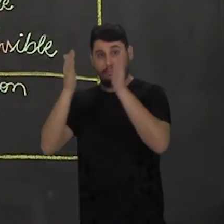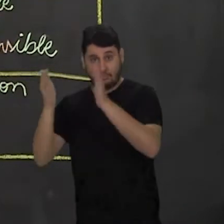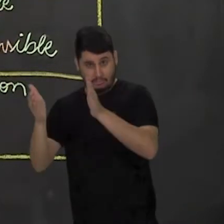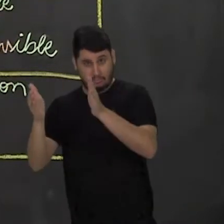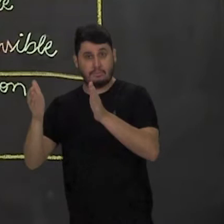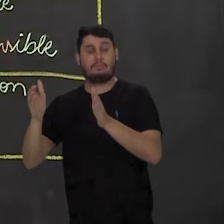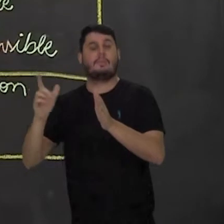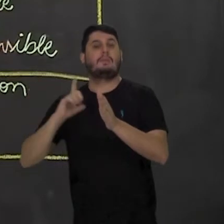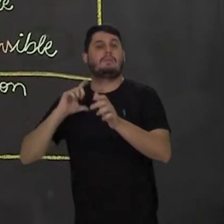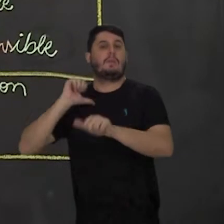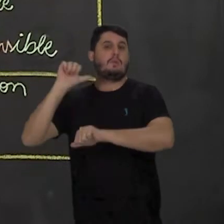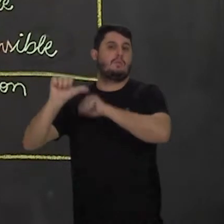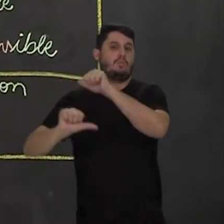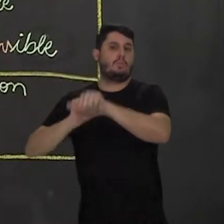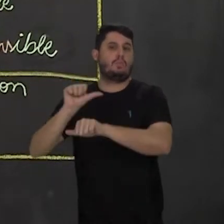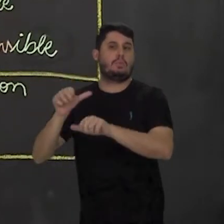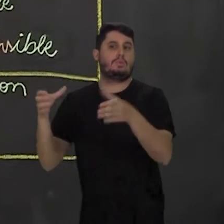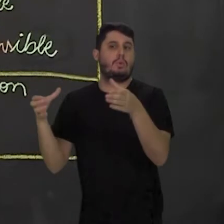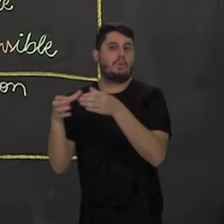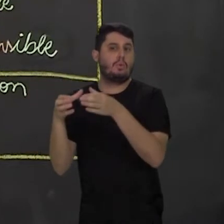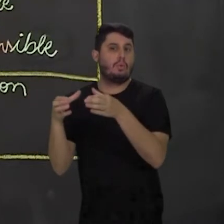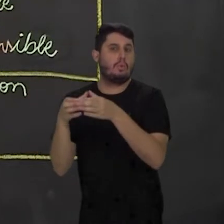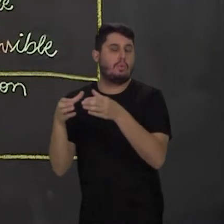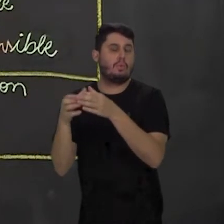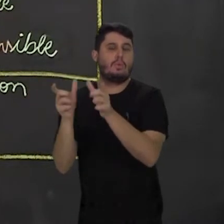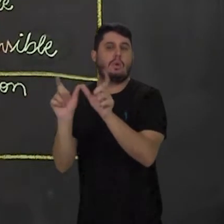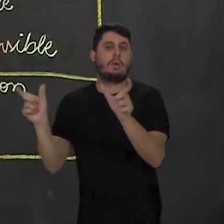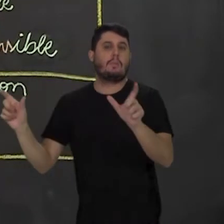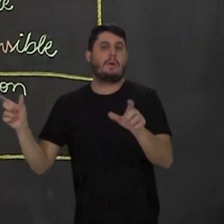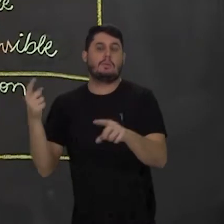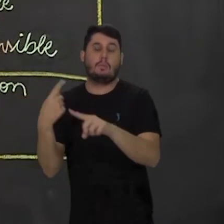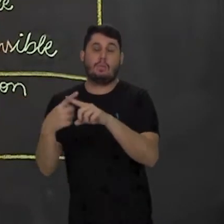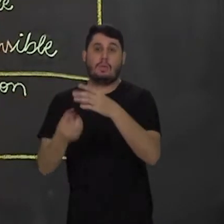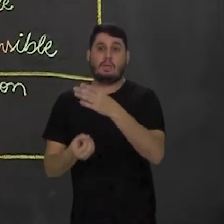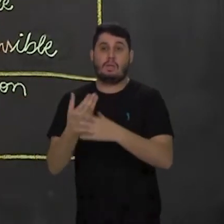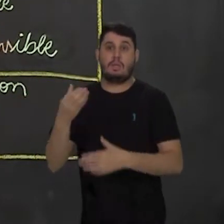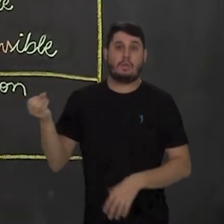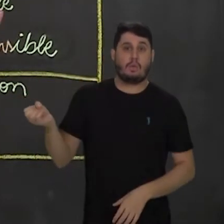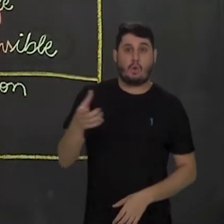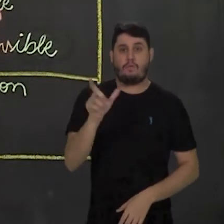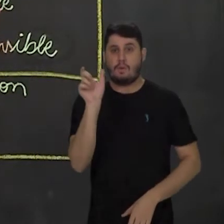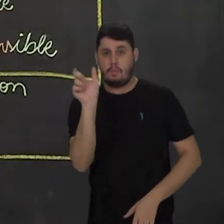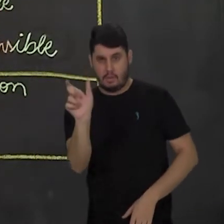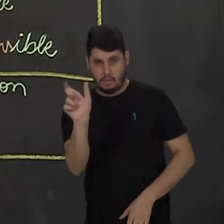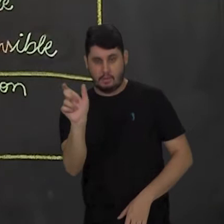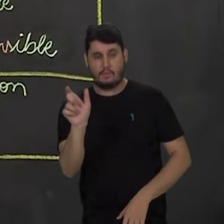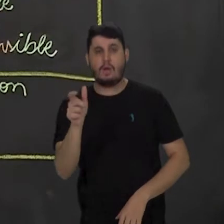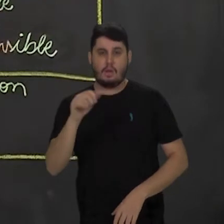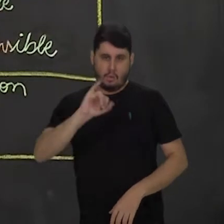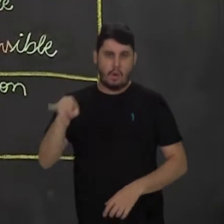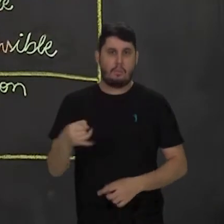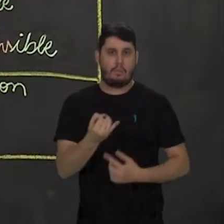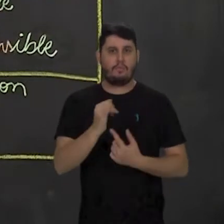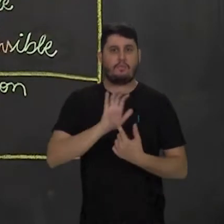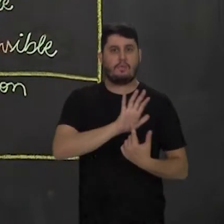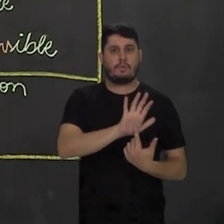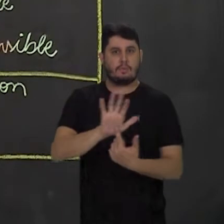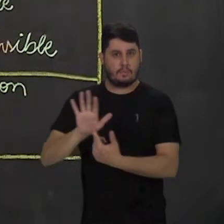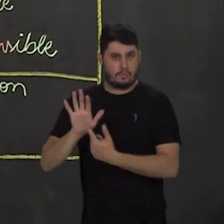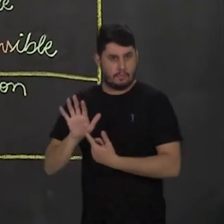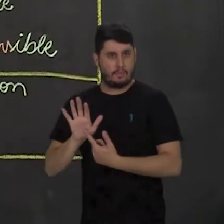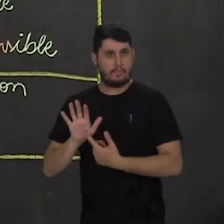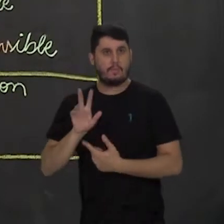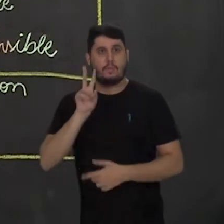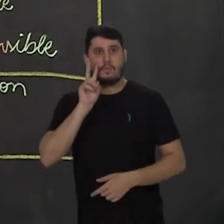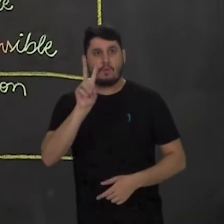gente tem uma mudança na classe gramatical quando formamos a nova palavra. E aí eu vou aproveitar e olhar a